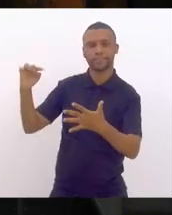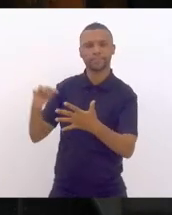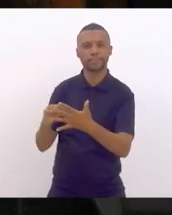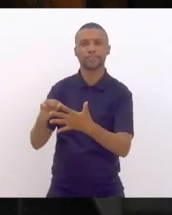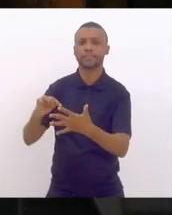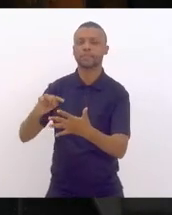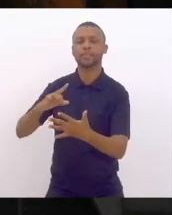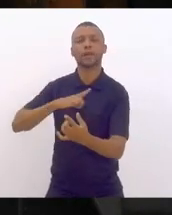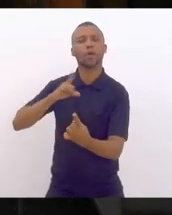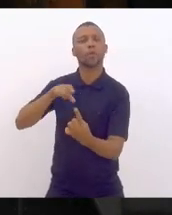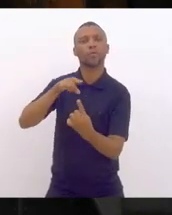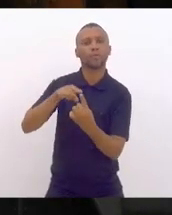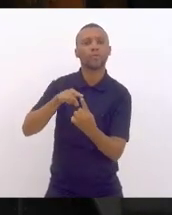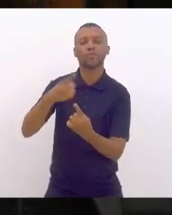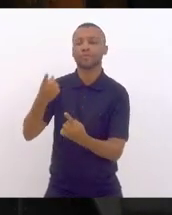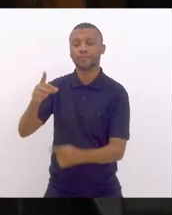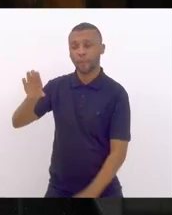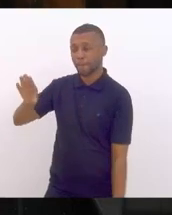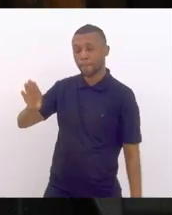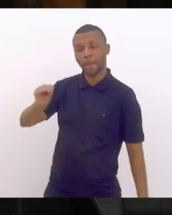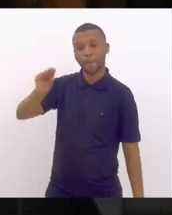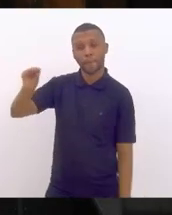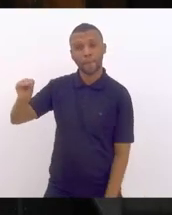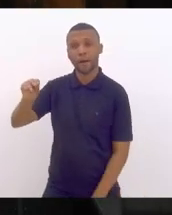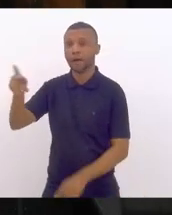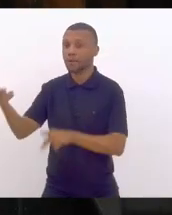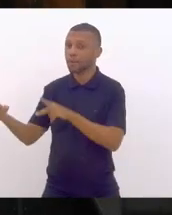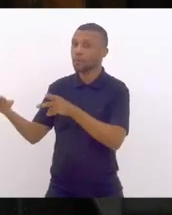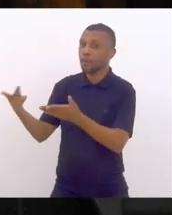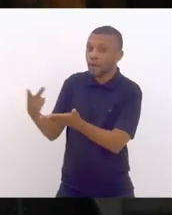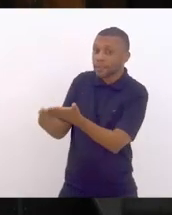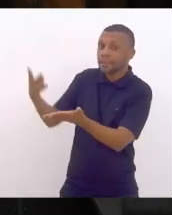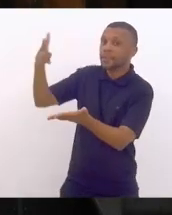voz aos deficientes auditivos